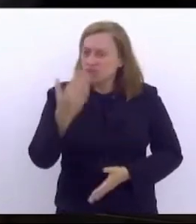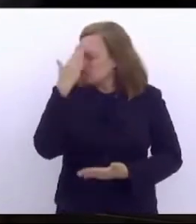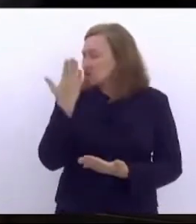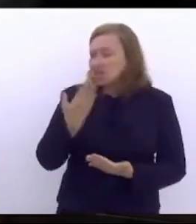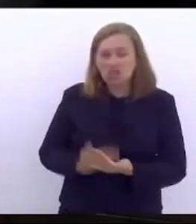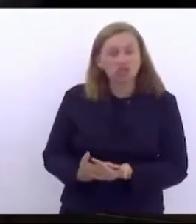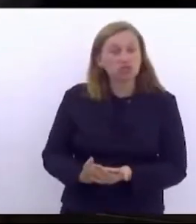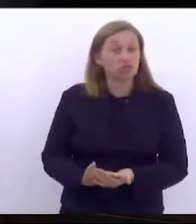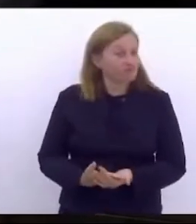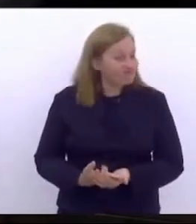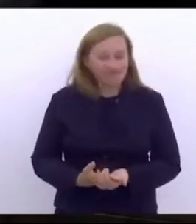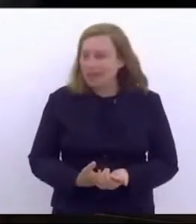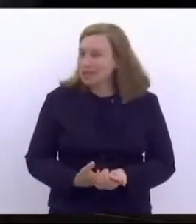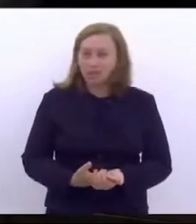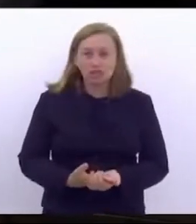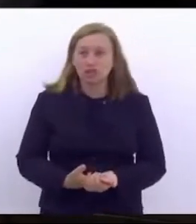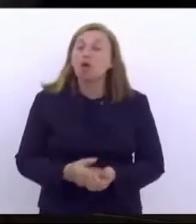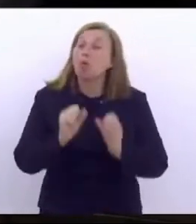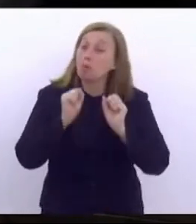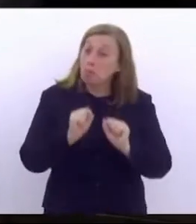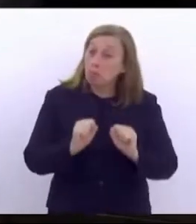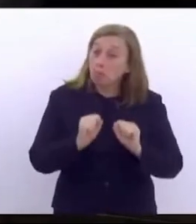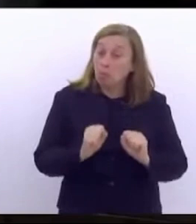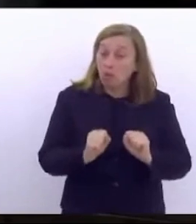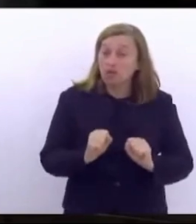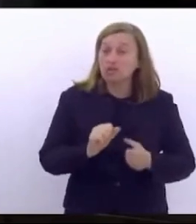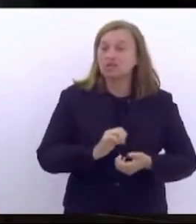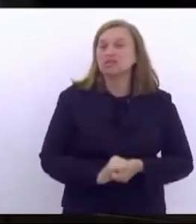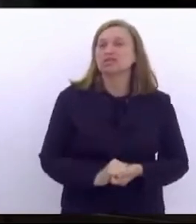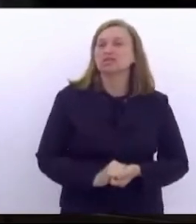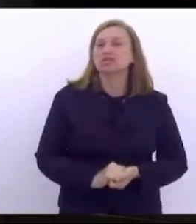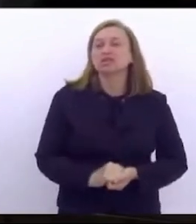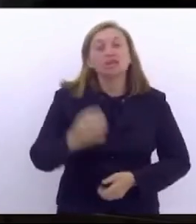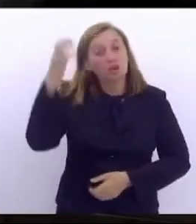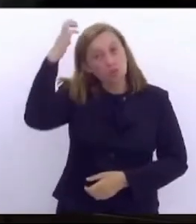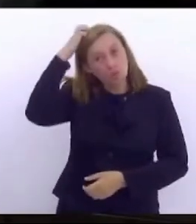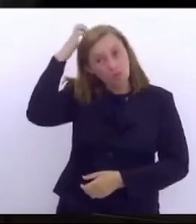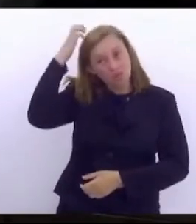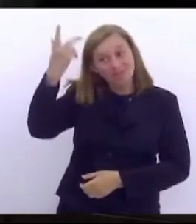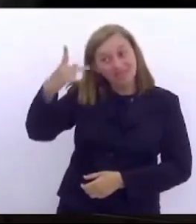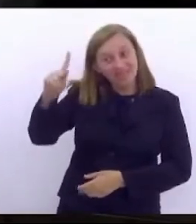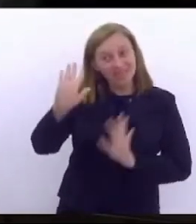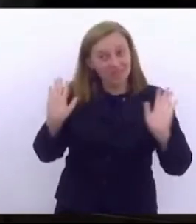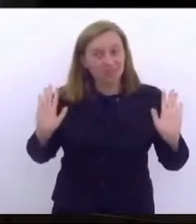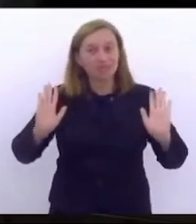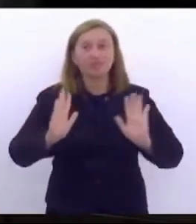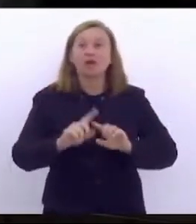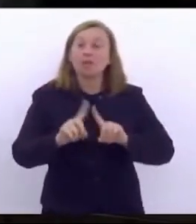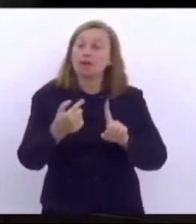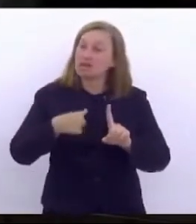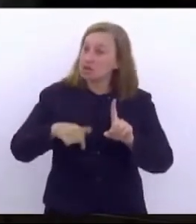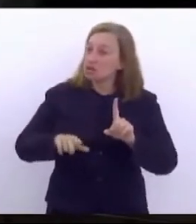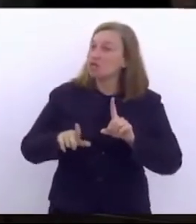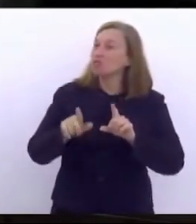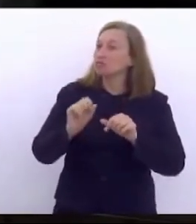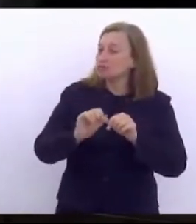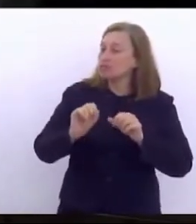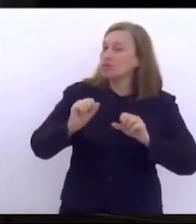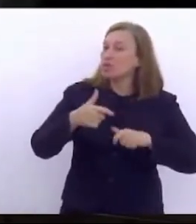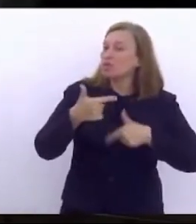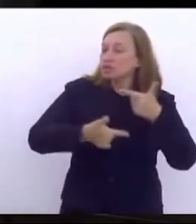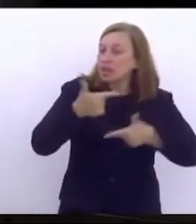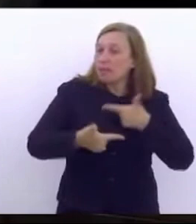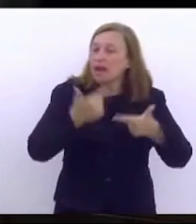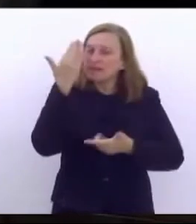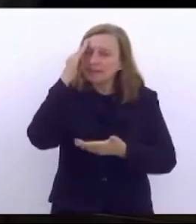não, e isso pode atenuar um pouco a culpa, né? Da parte deles. Mas eu fiz o trabalho de tentar entender